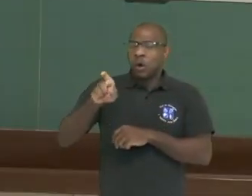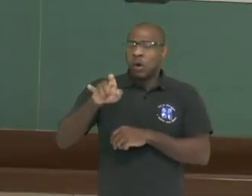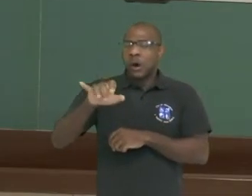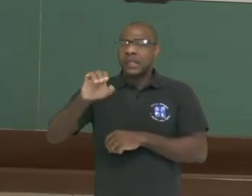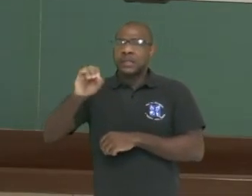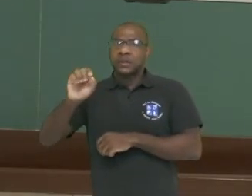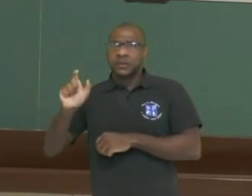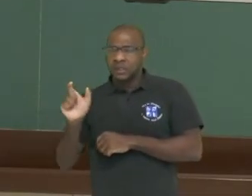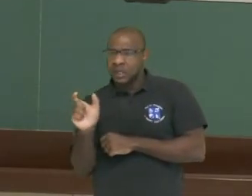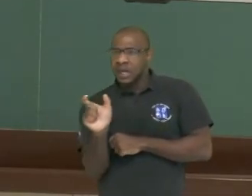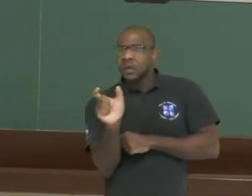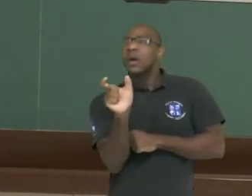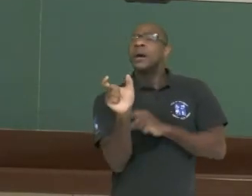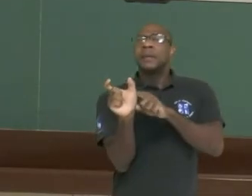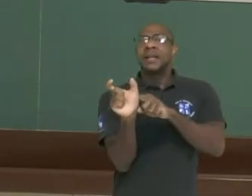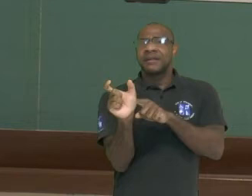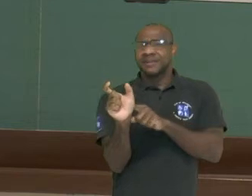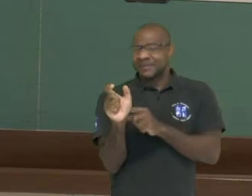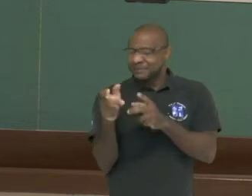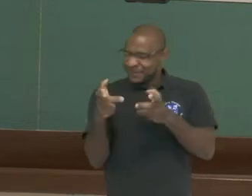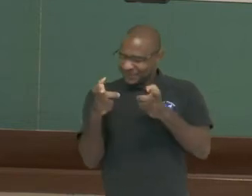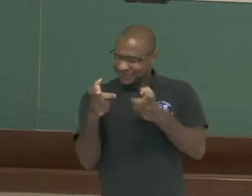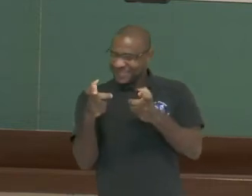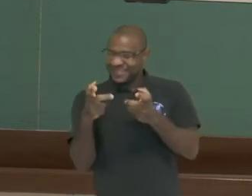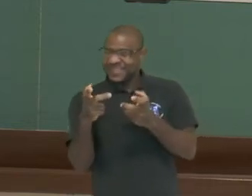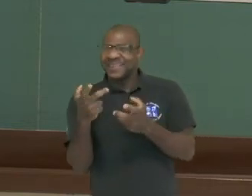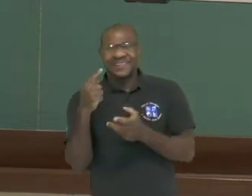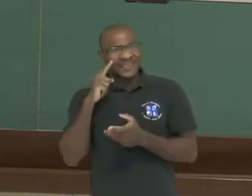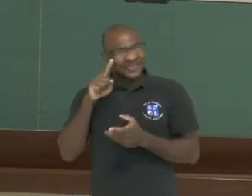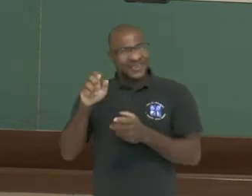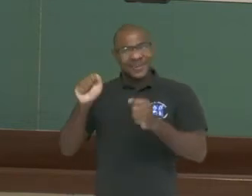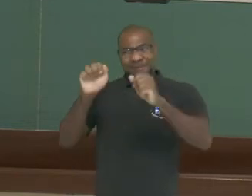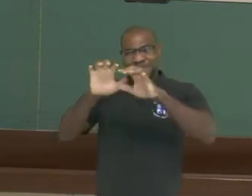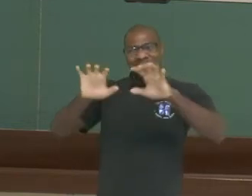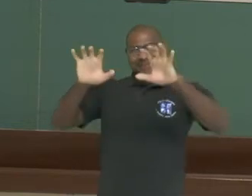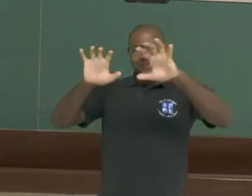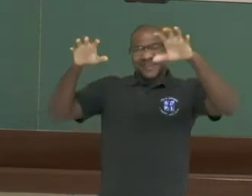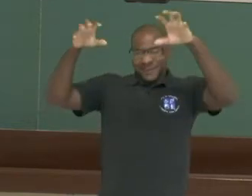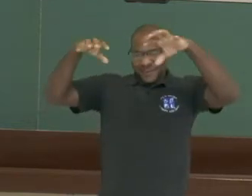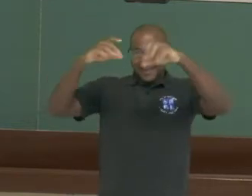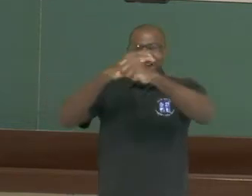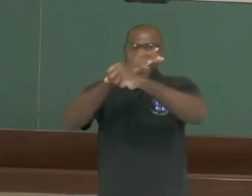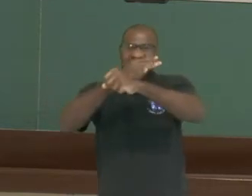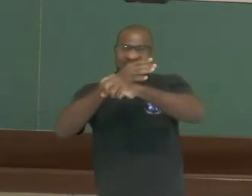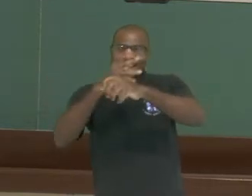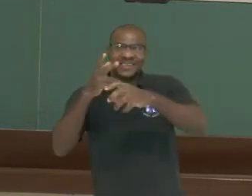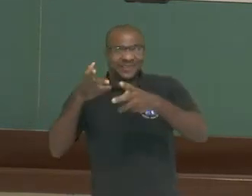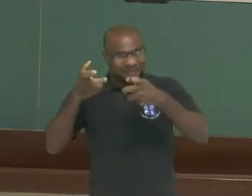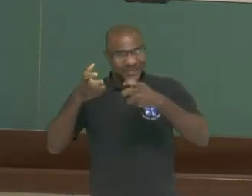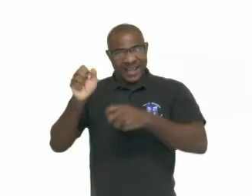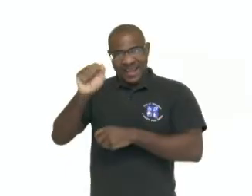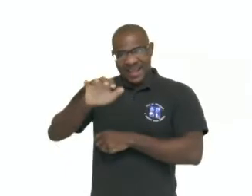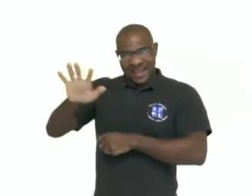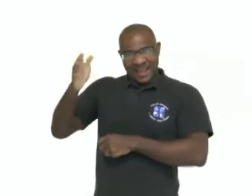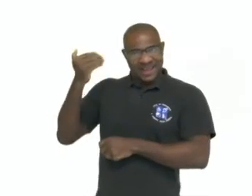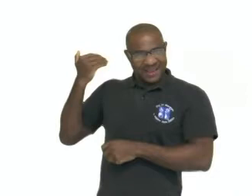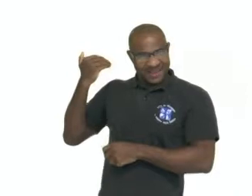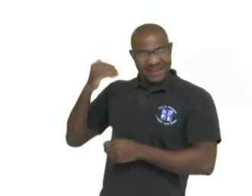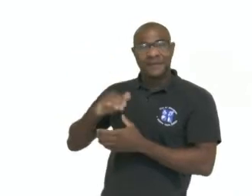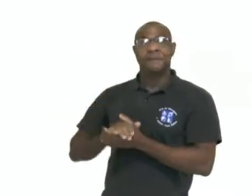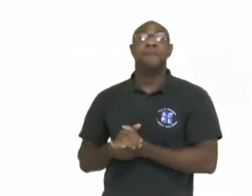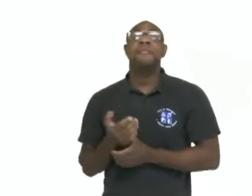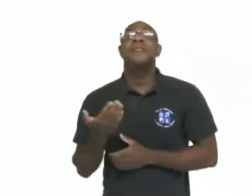prestou bem atenção, o desenho lá no comecinho da aula estava falando justamente sobre chuva ácida. Vamos para a resposta. A